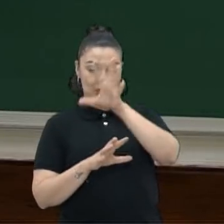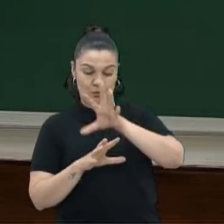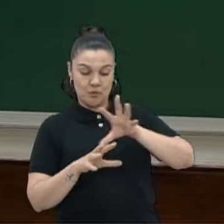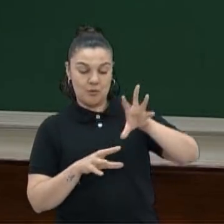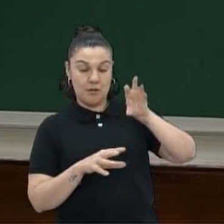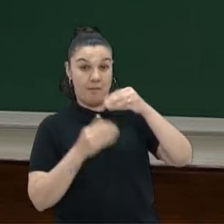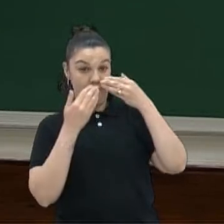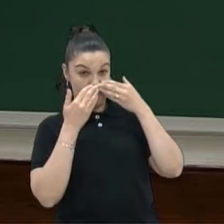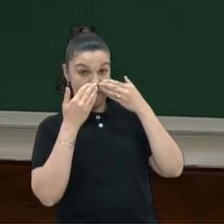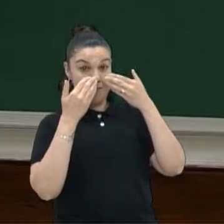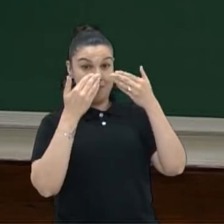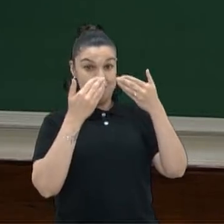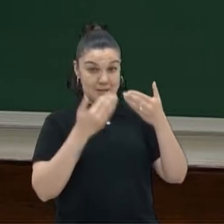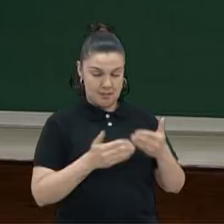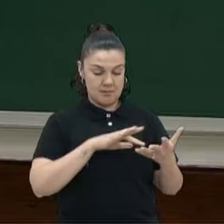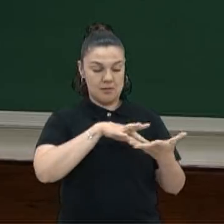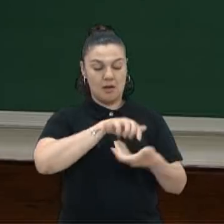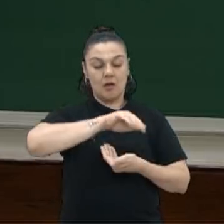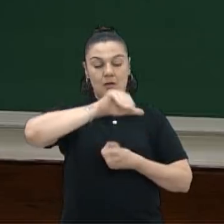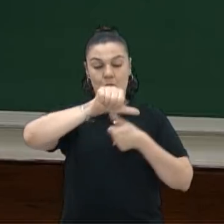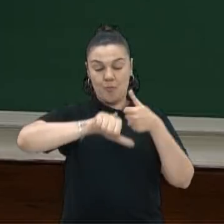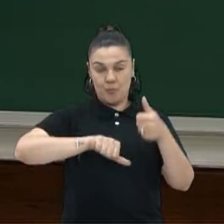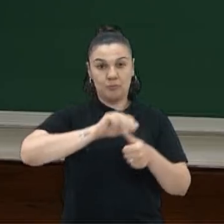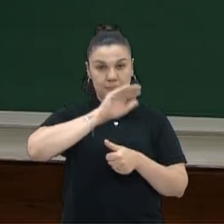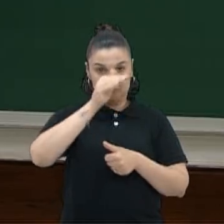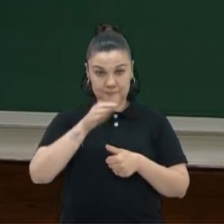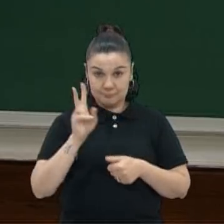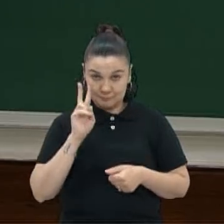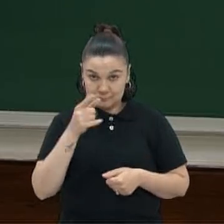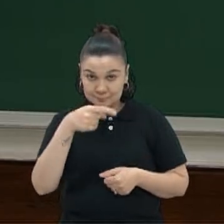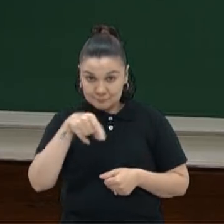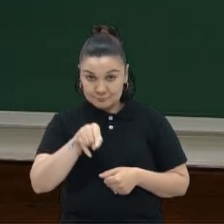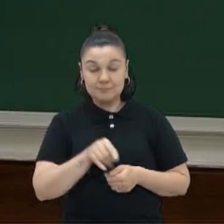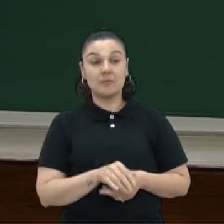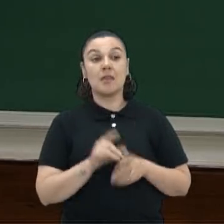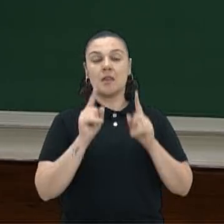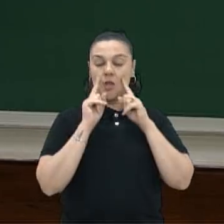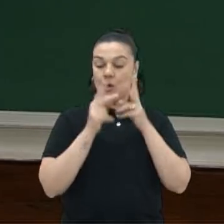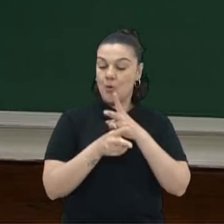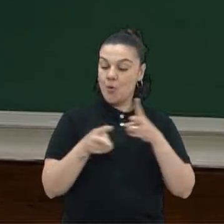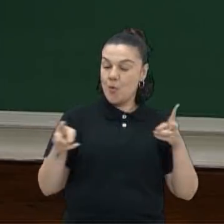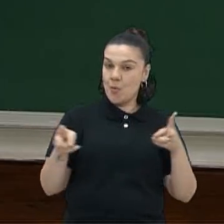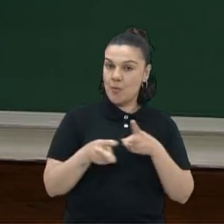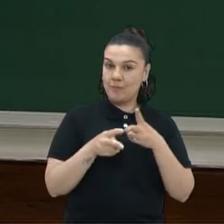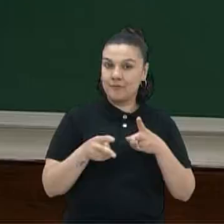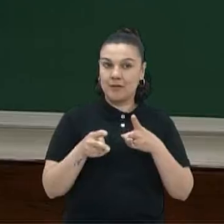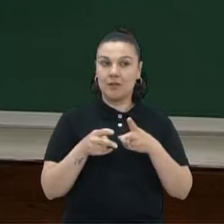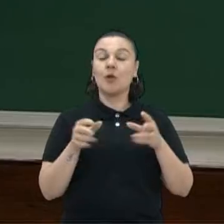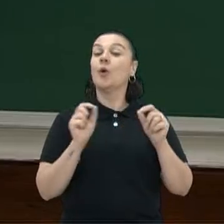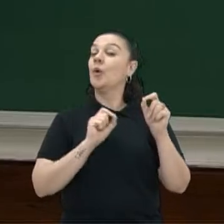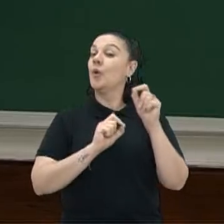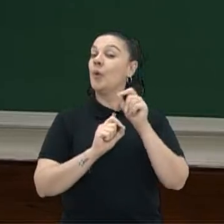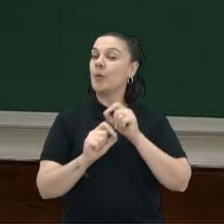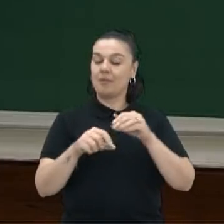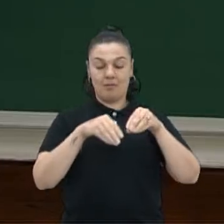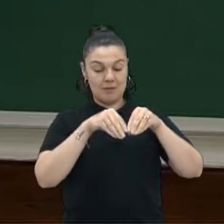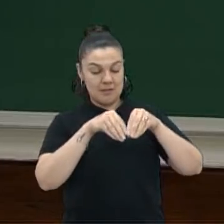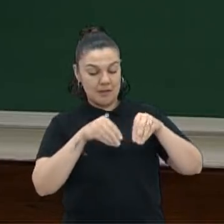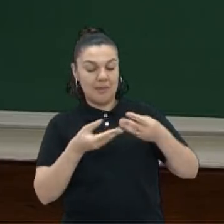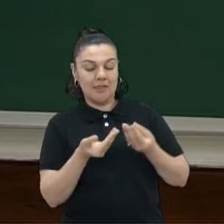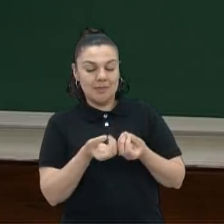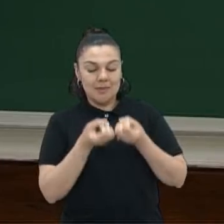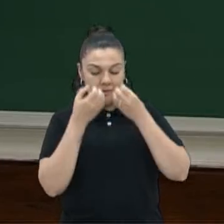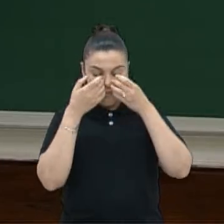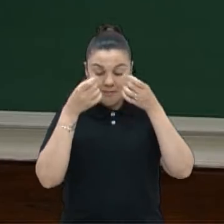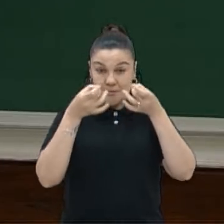são agentes externos modeladores do relevo. O vento, ele vai carregar o sedimento